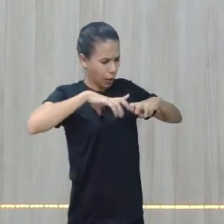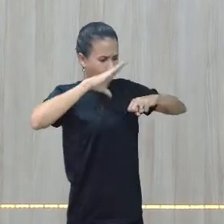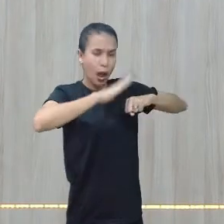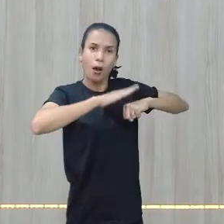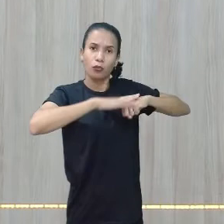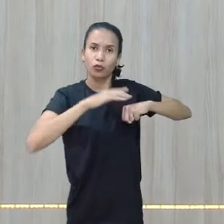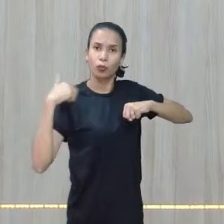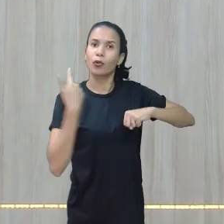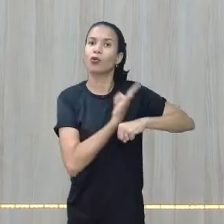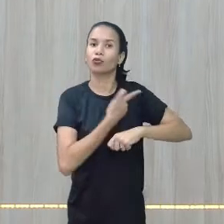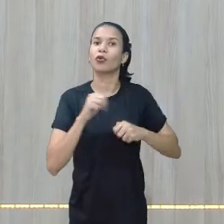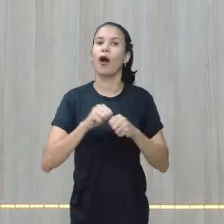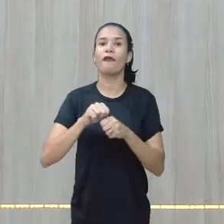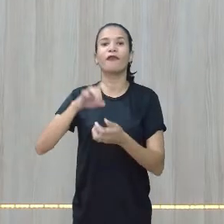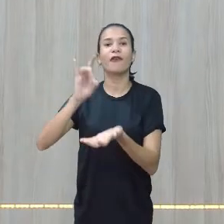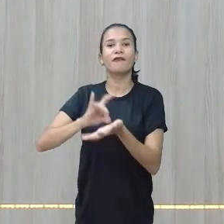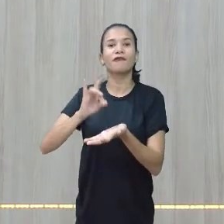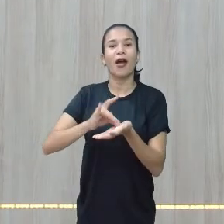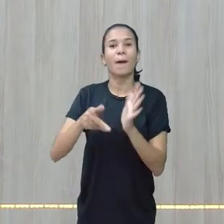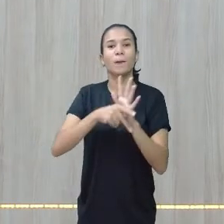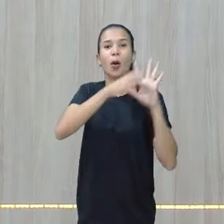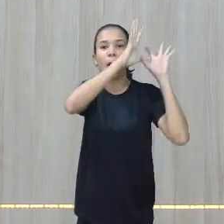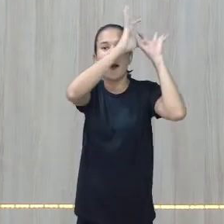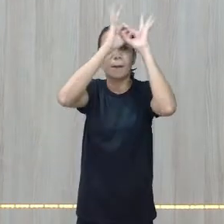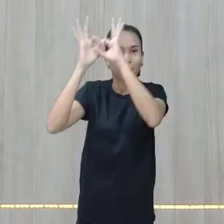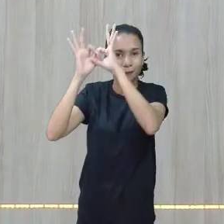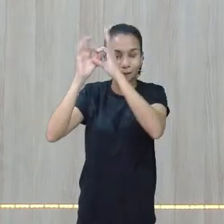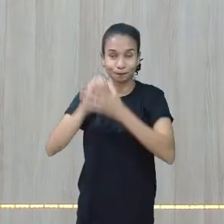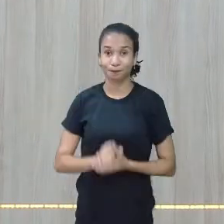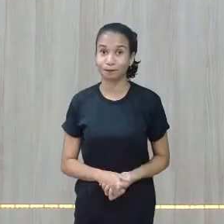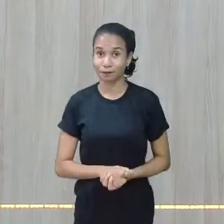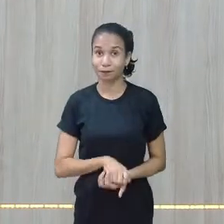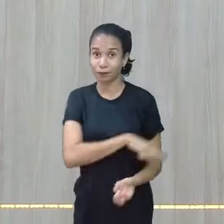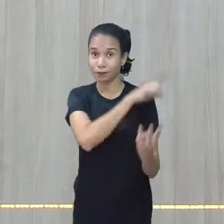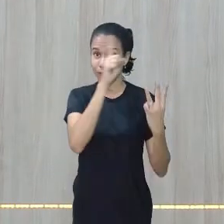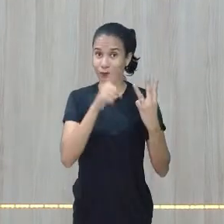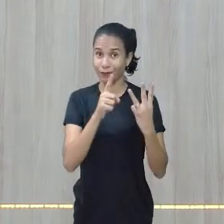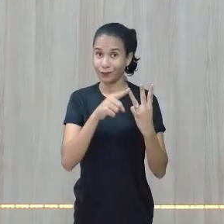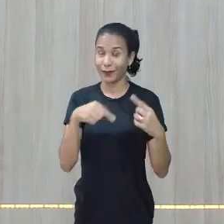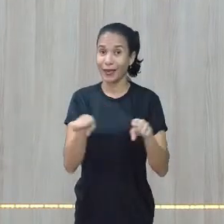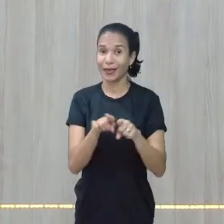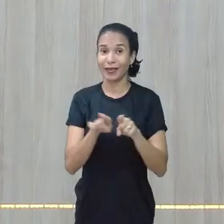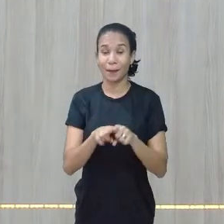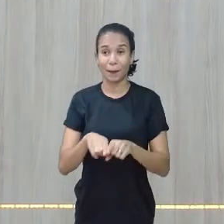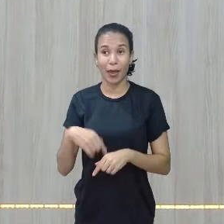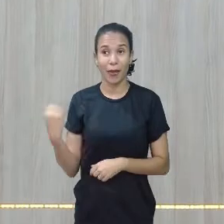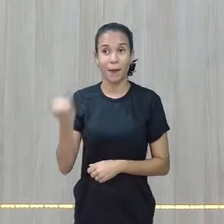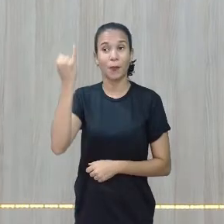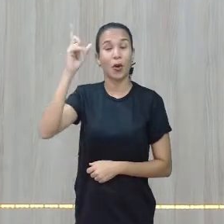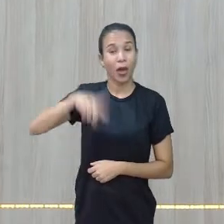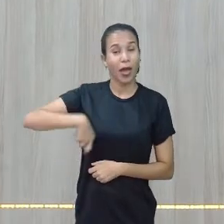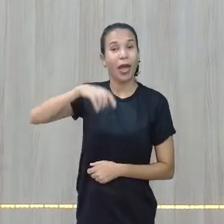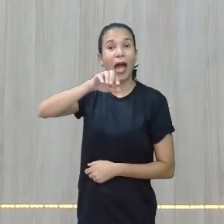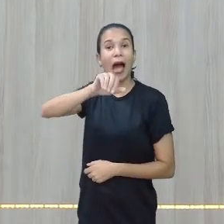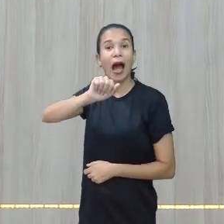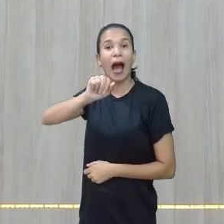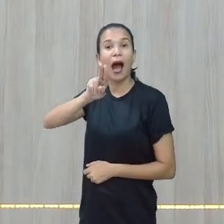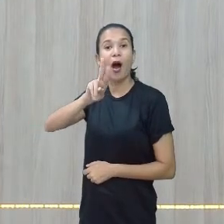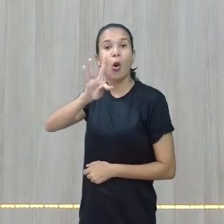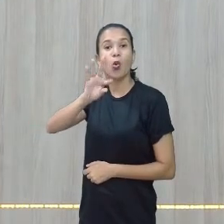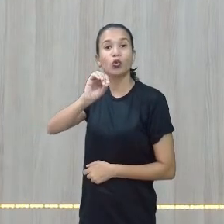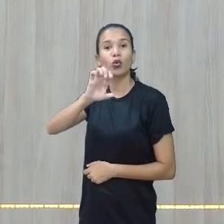funcionando, a gente está trabalhando com metacognição, né? Outro aspecto importante é a autoeficácia, né? Como